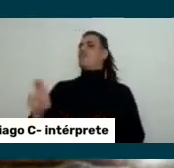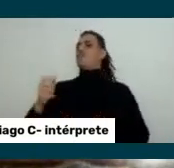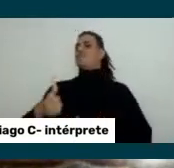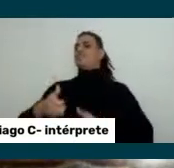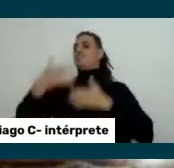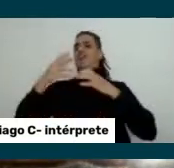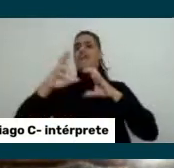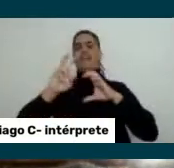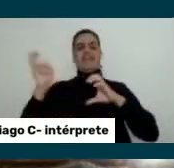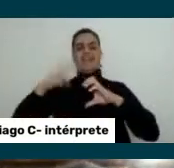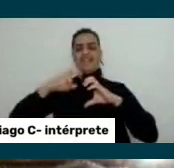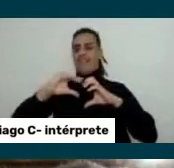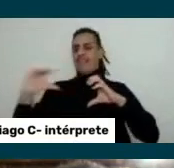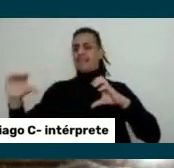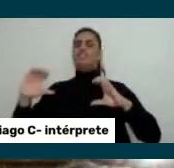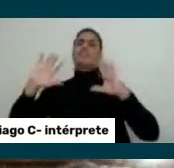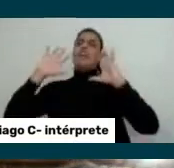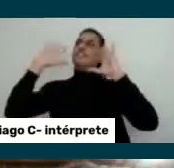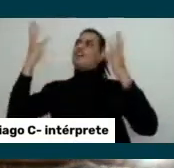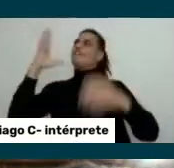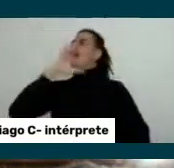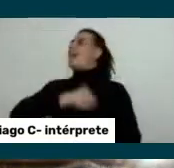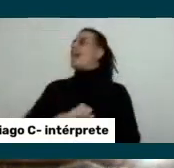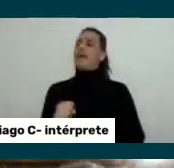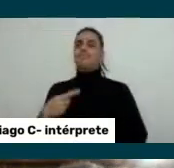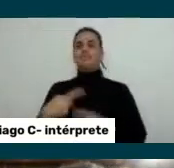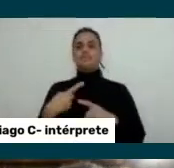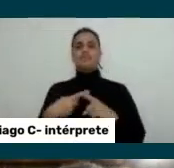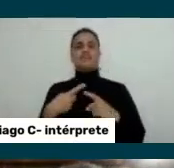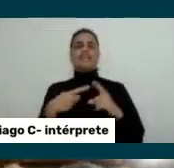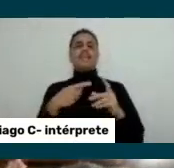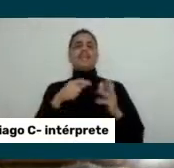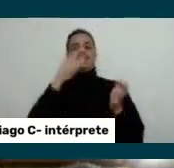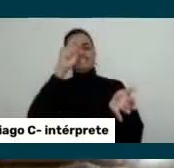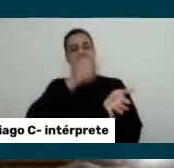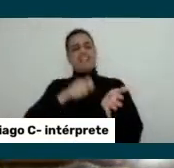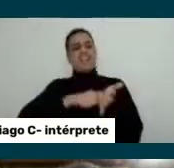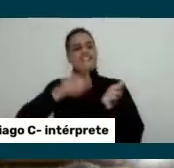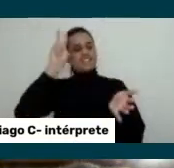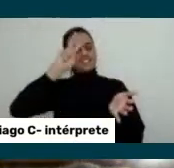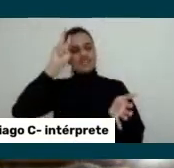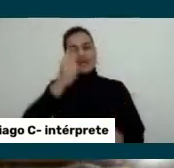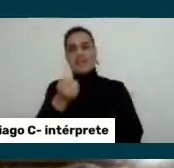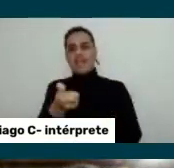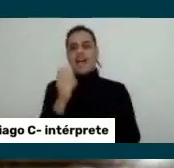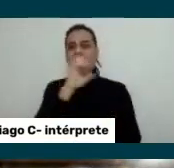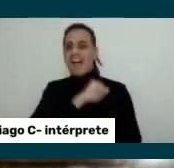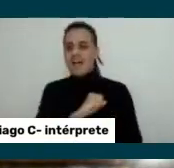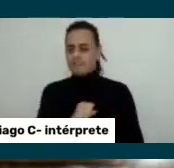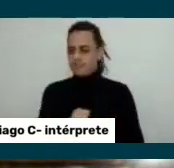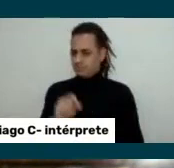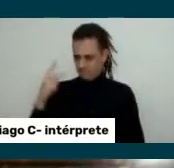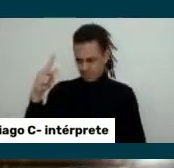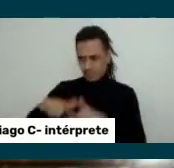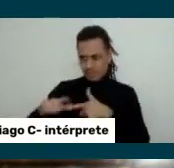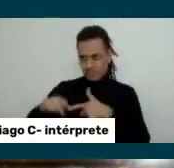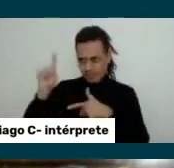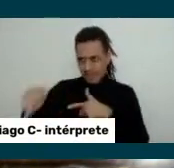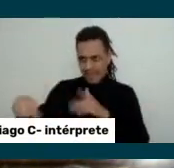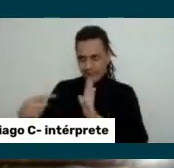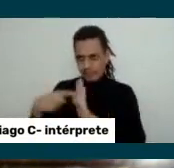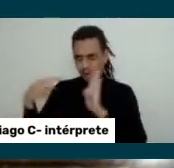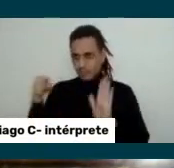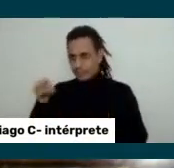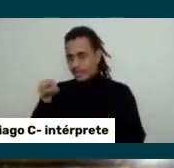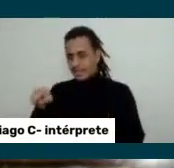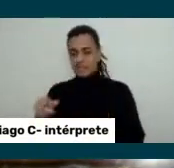escreve história no meu ciclo de desenvolvimento. Não sei se o seu problema está aí, mas com certeza,